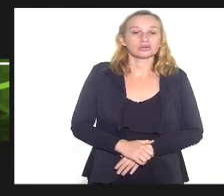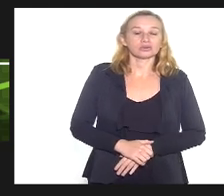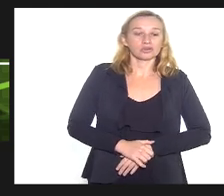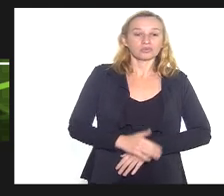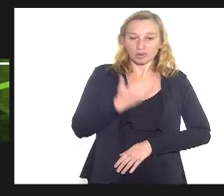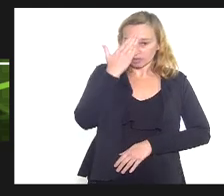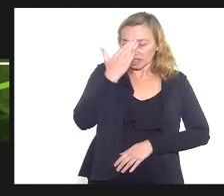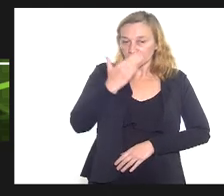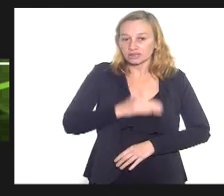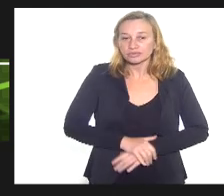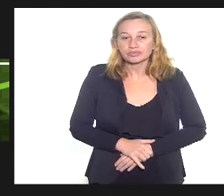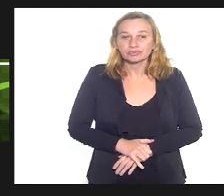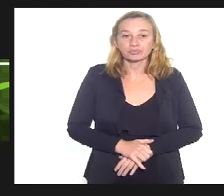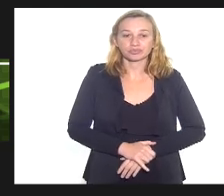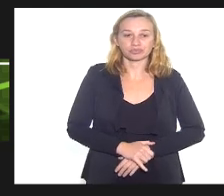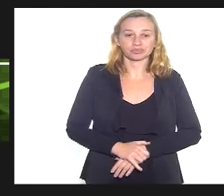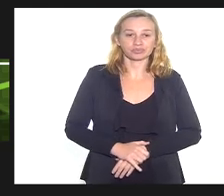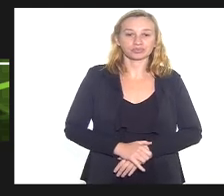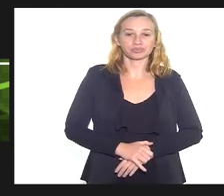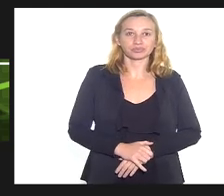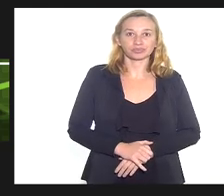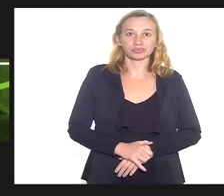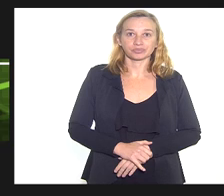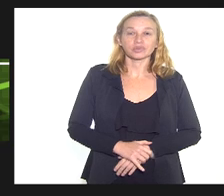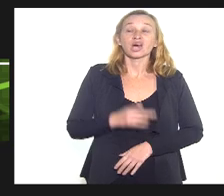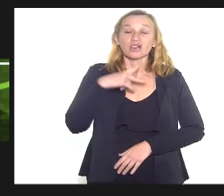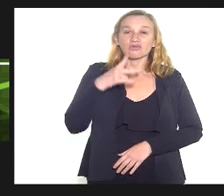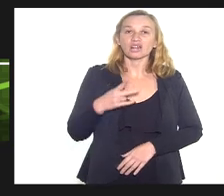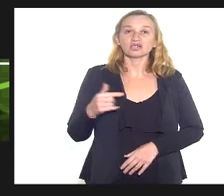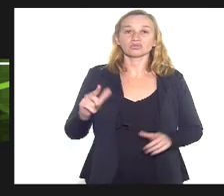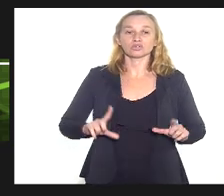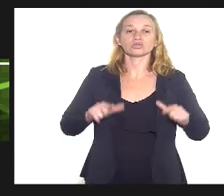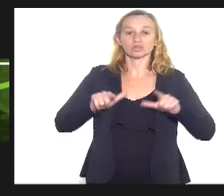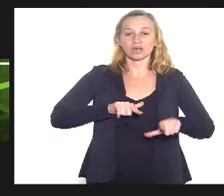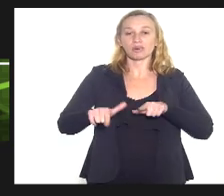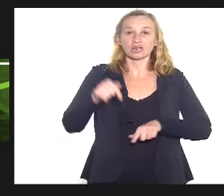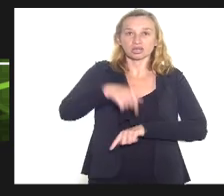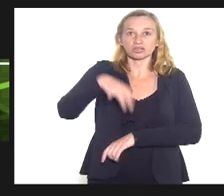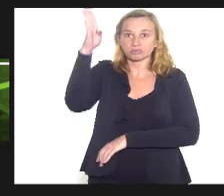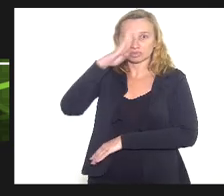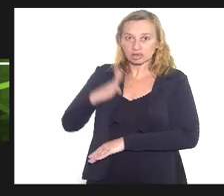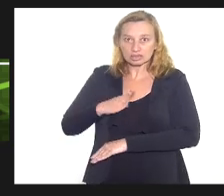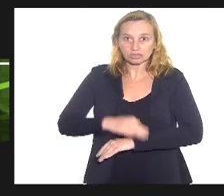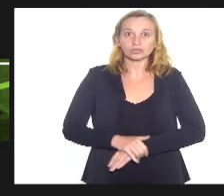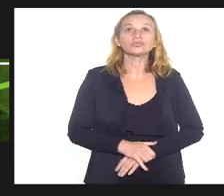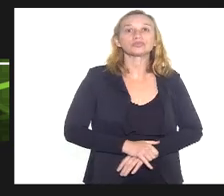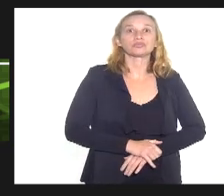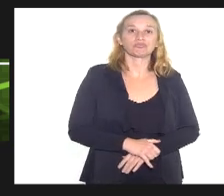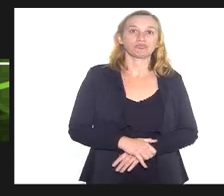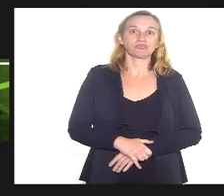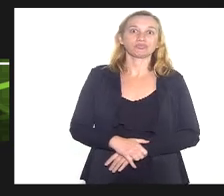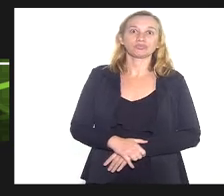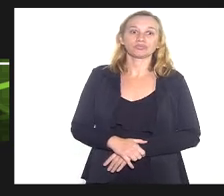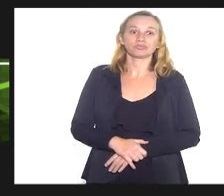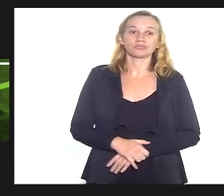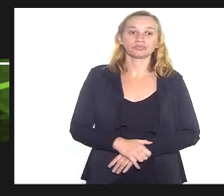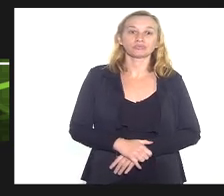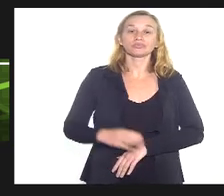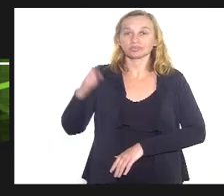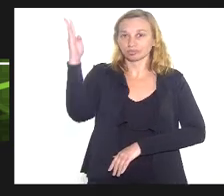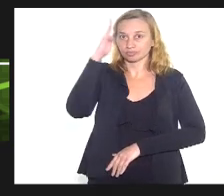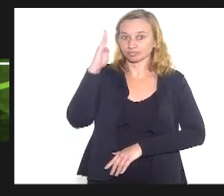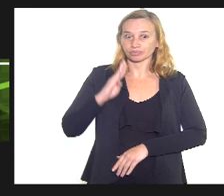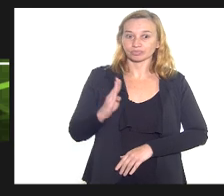Ok, obrigado. Falando da nossa atuação aqui no Brasil, o